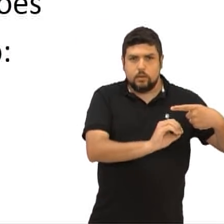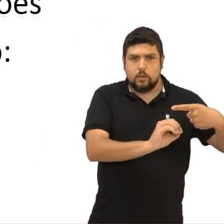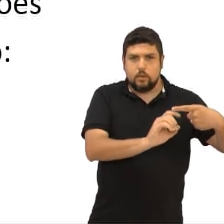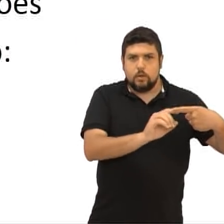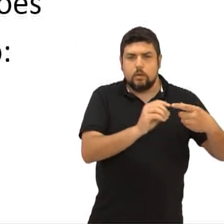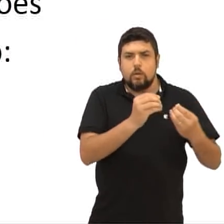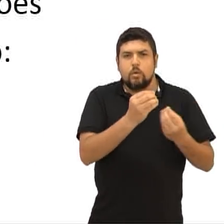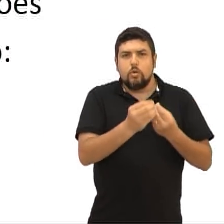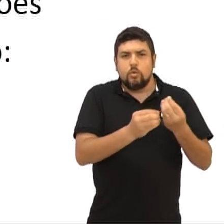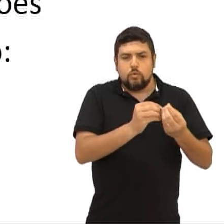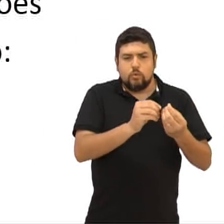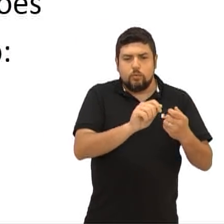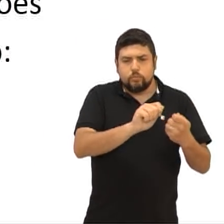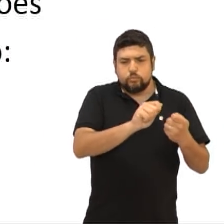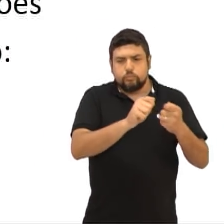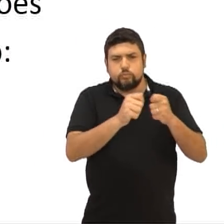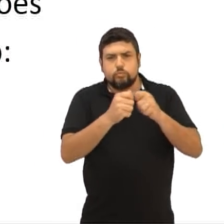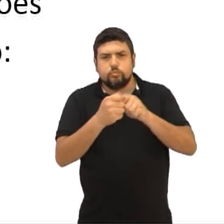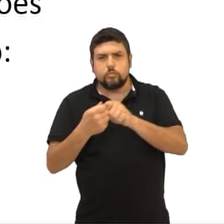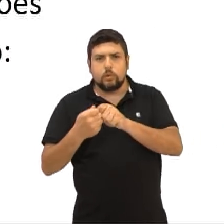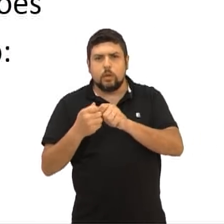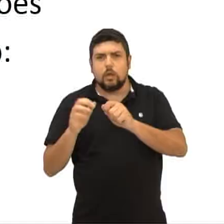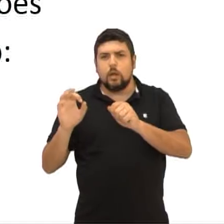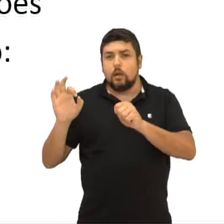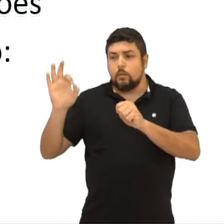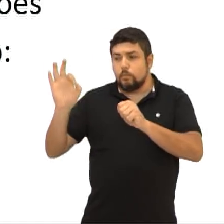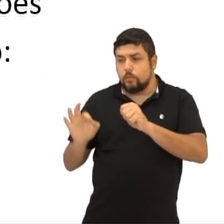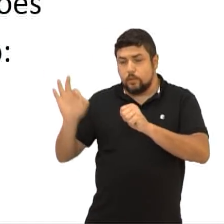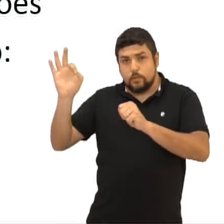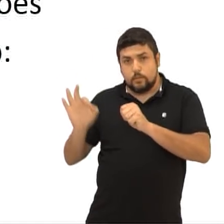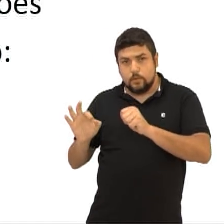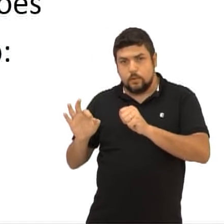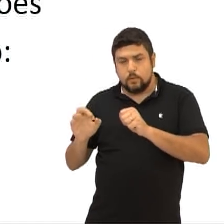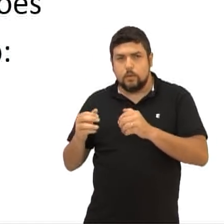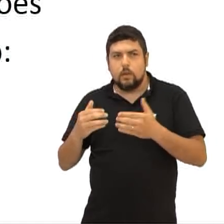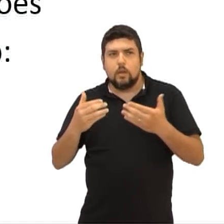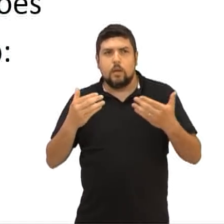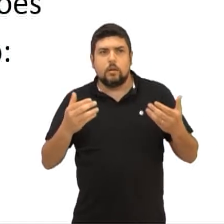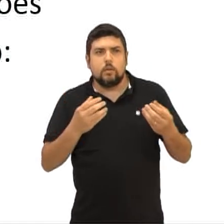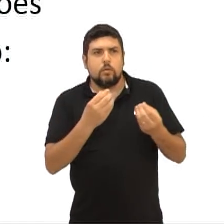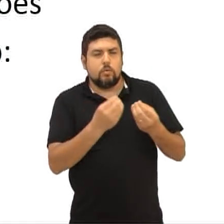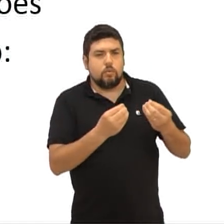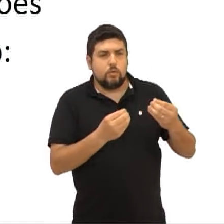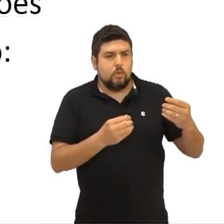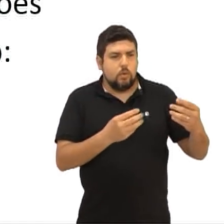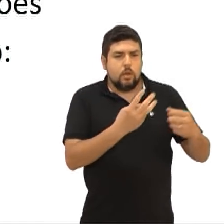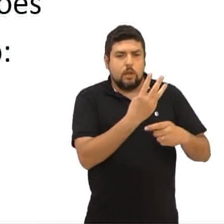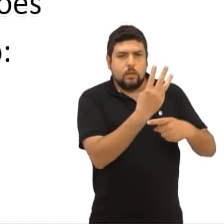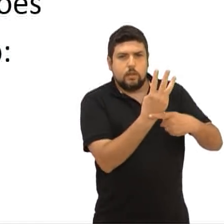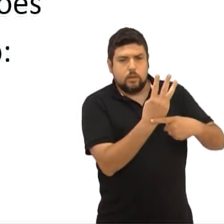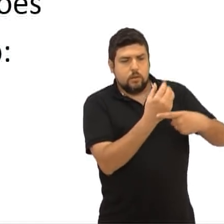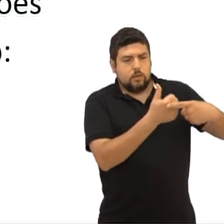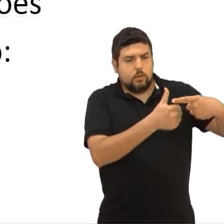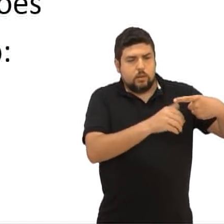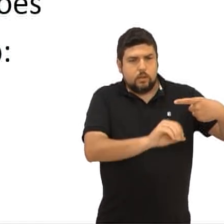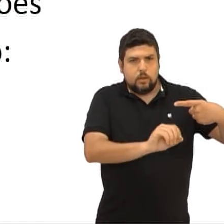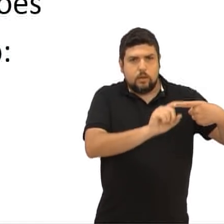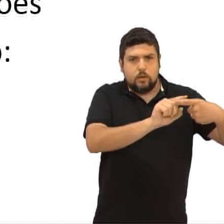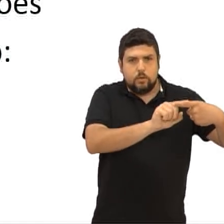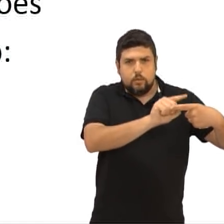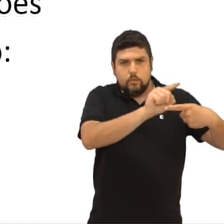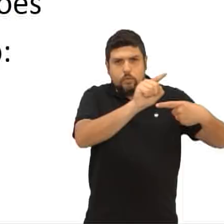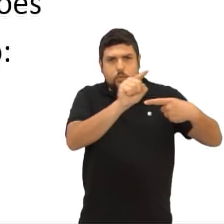ele balanceado na forma de porcentagem, você vai multiplicar ele, deixando ele mais próximo